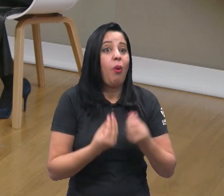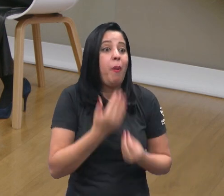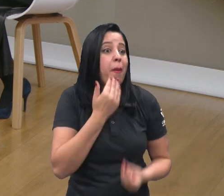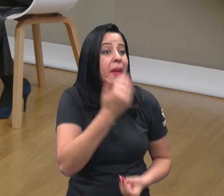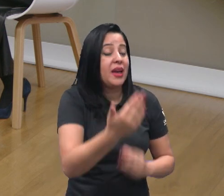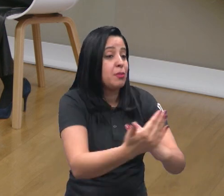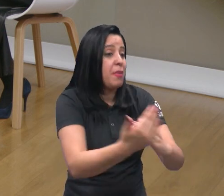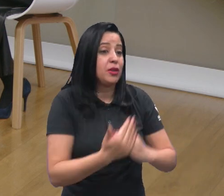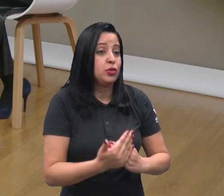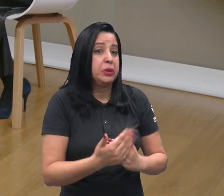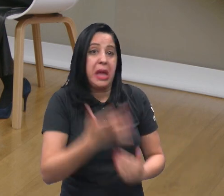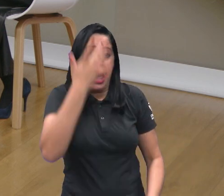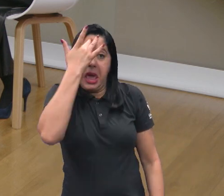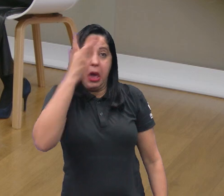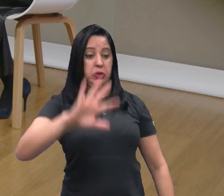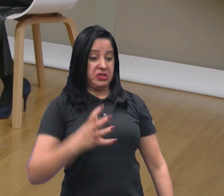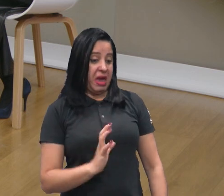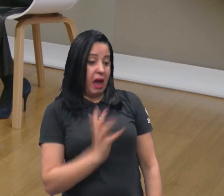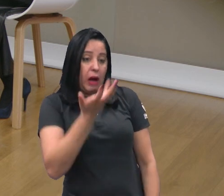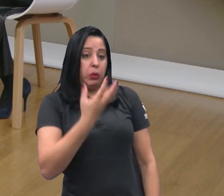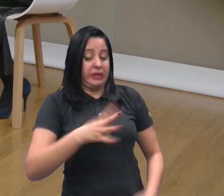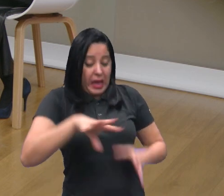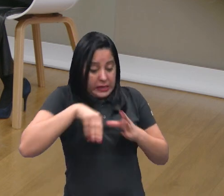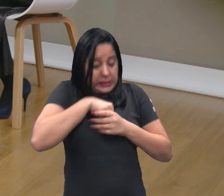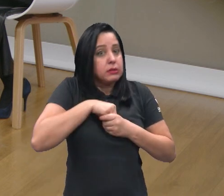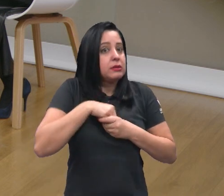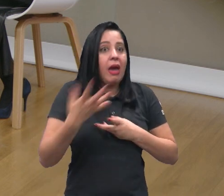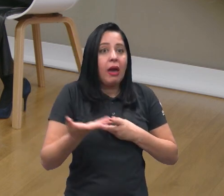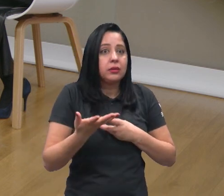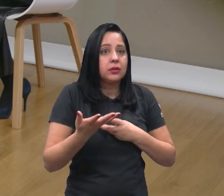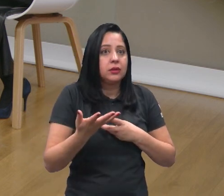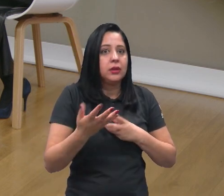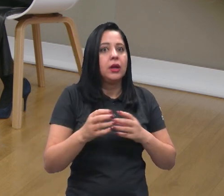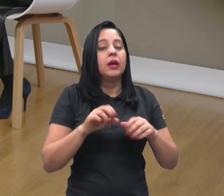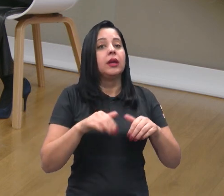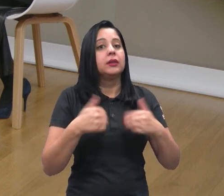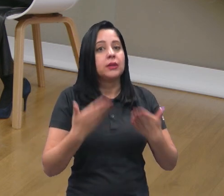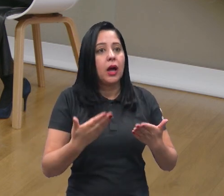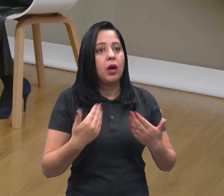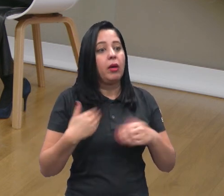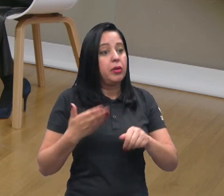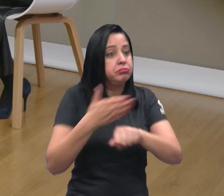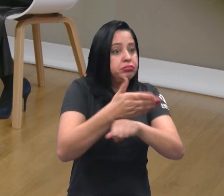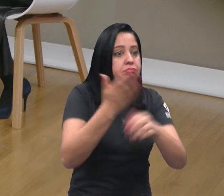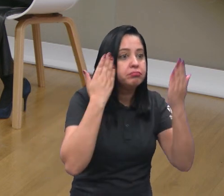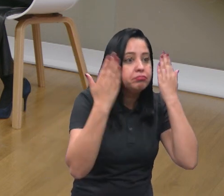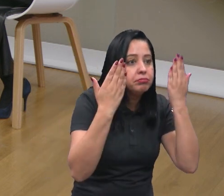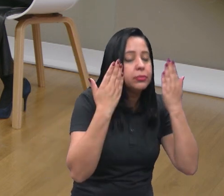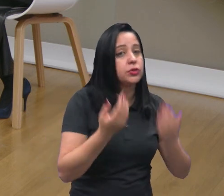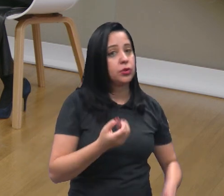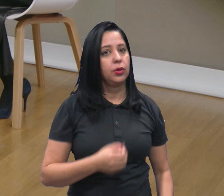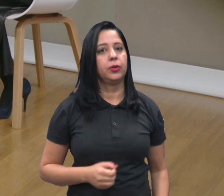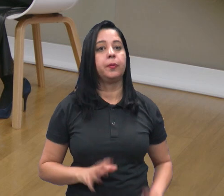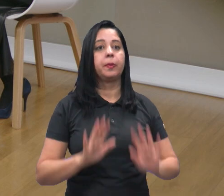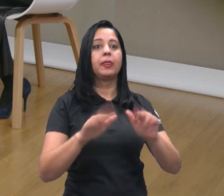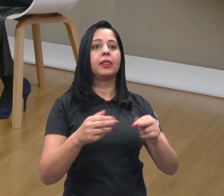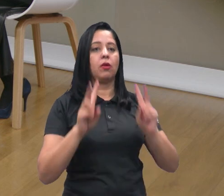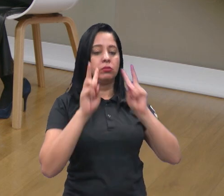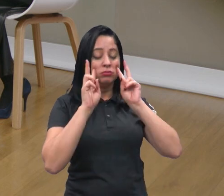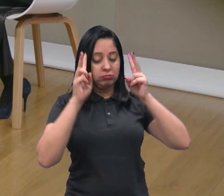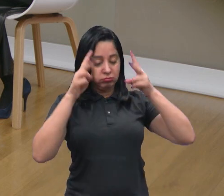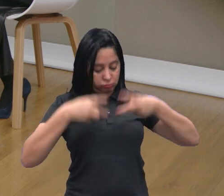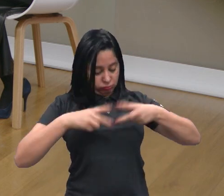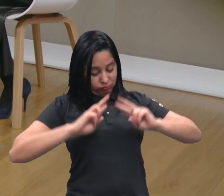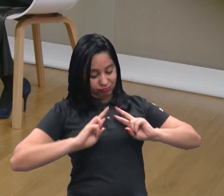buscar o especialista correto. Eu preciso de um terapeuta, eu preciso de um psicólogo. Agora, Aline, o autoconhecimento feminino,